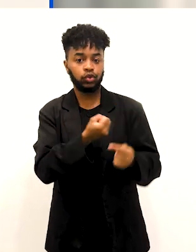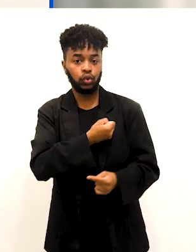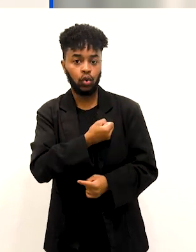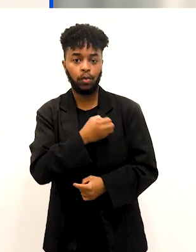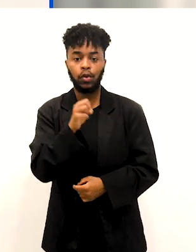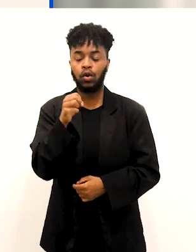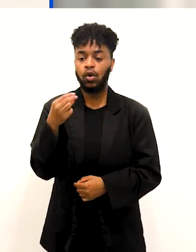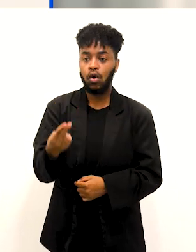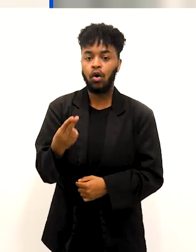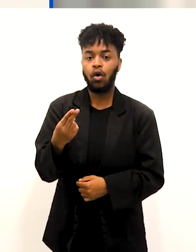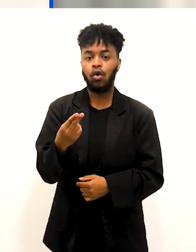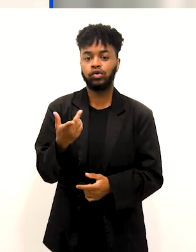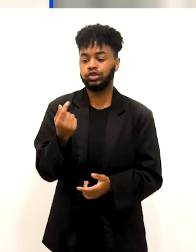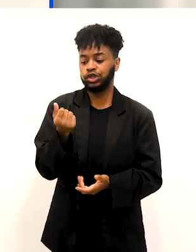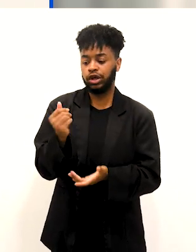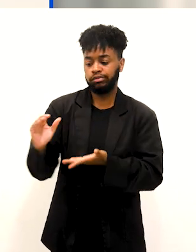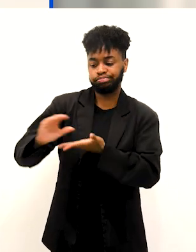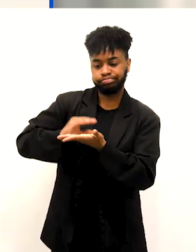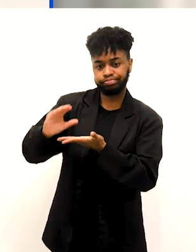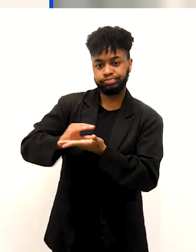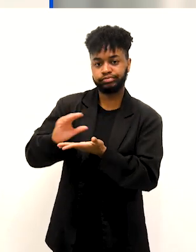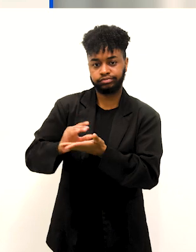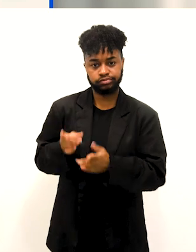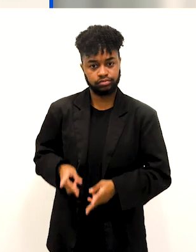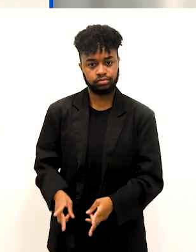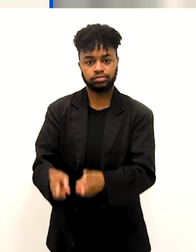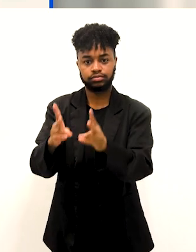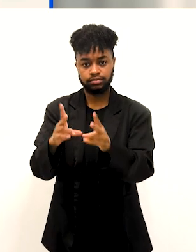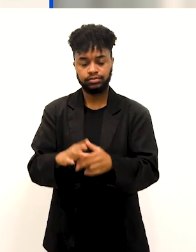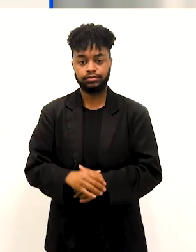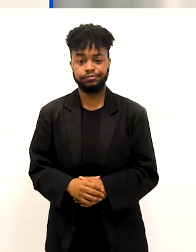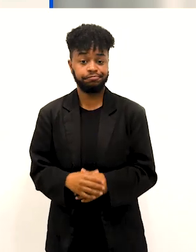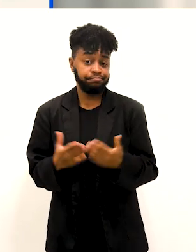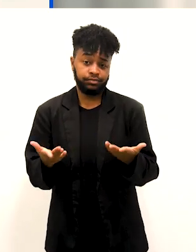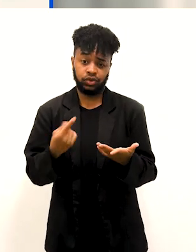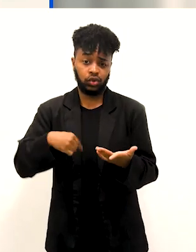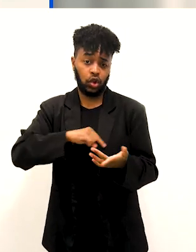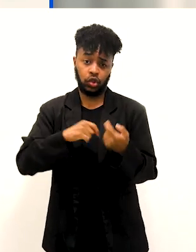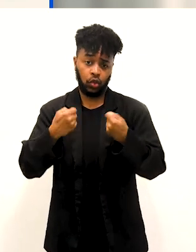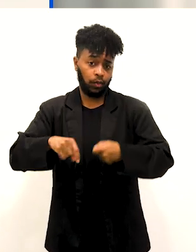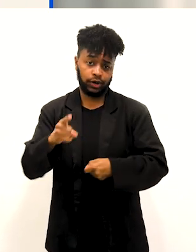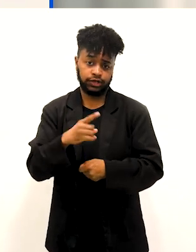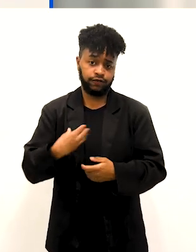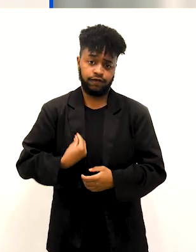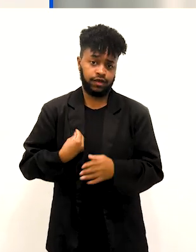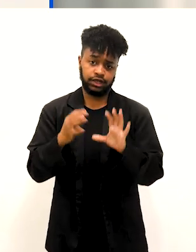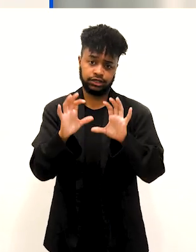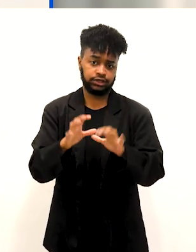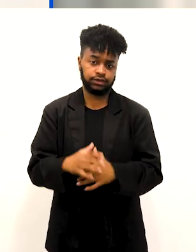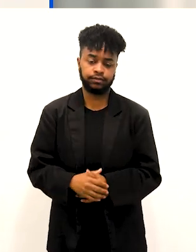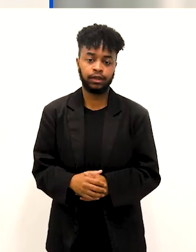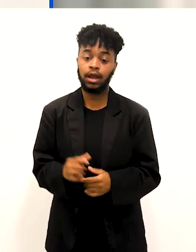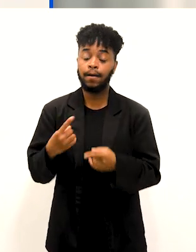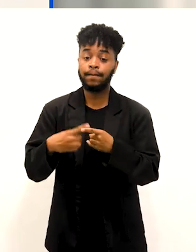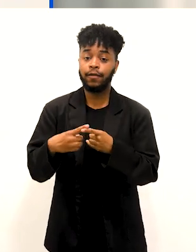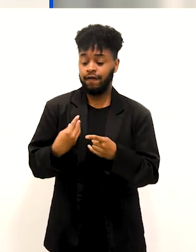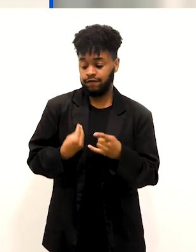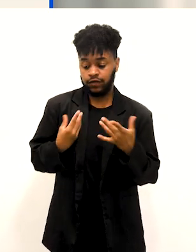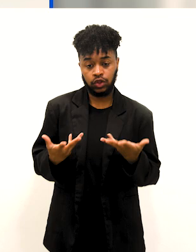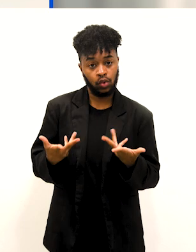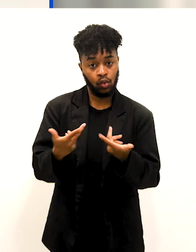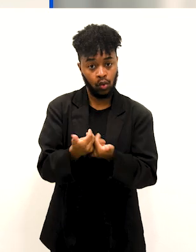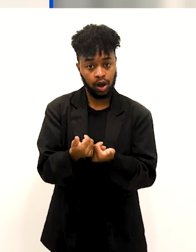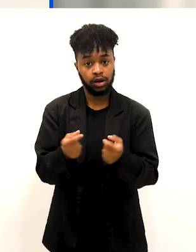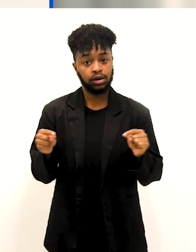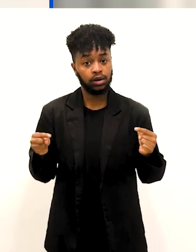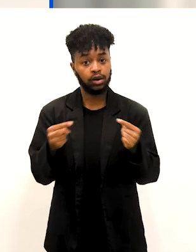dado ou uma fonte de receita renovável e contínua mês a mês. E a gente realmente não precisa viver assim. A qualidade de